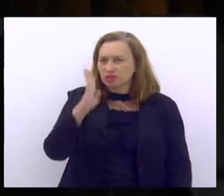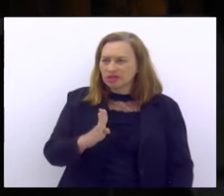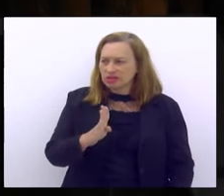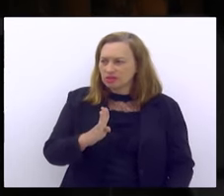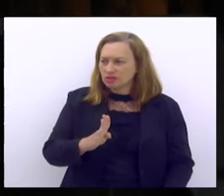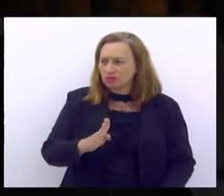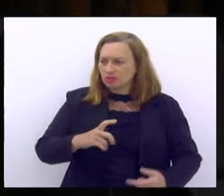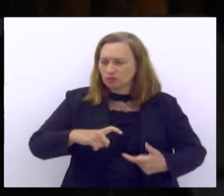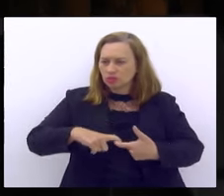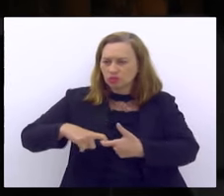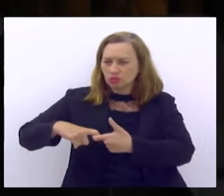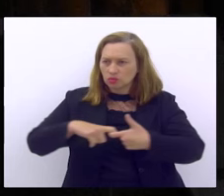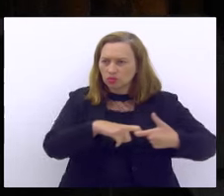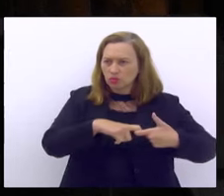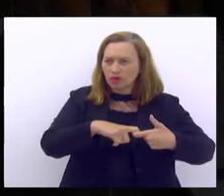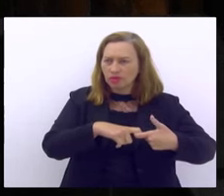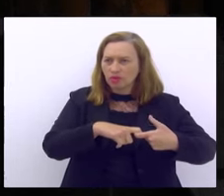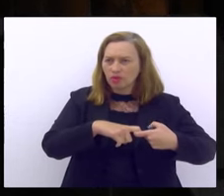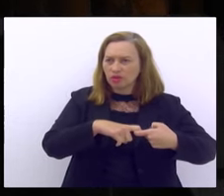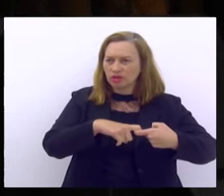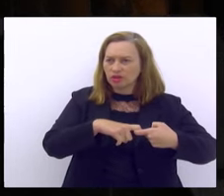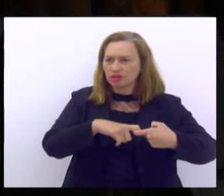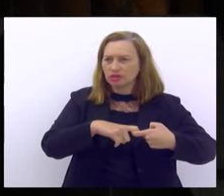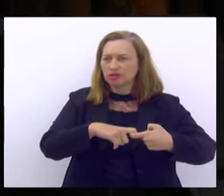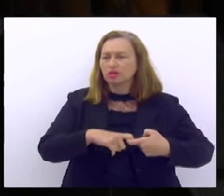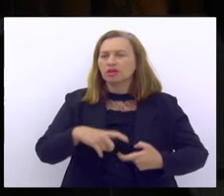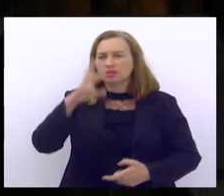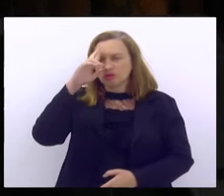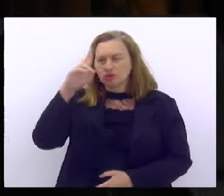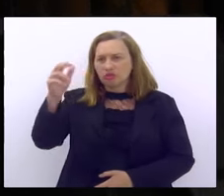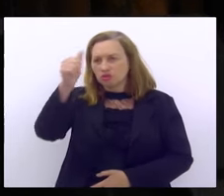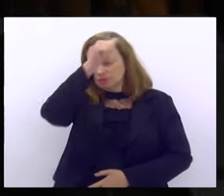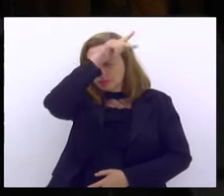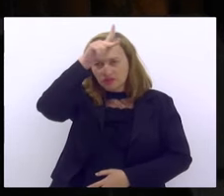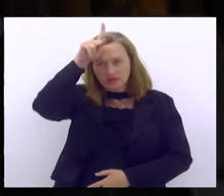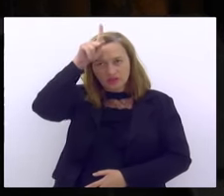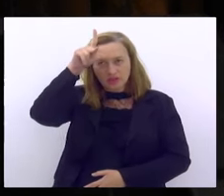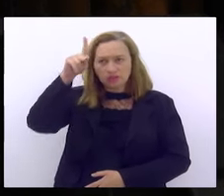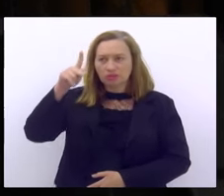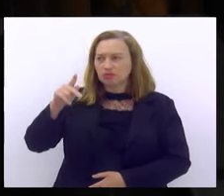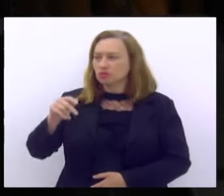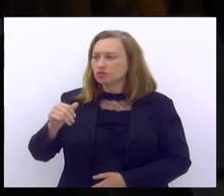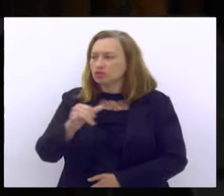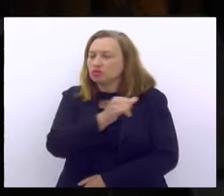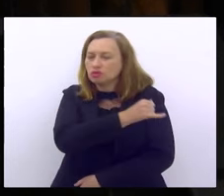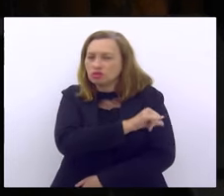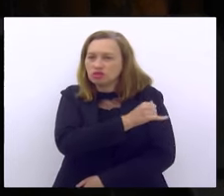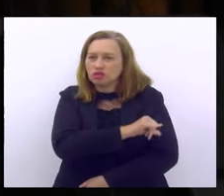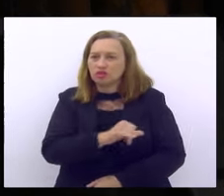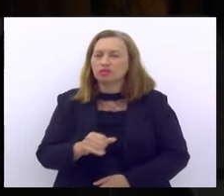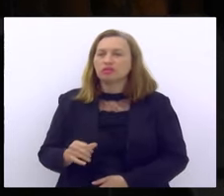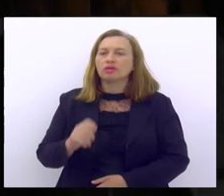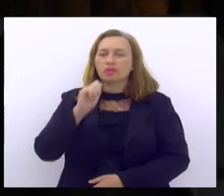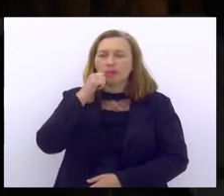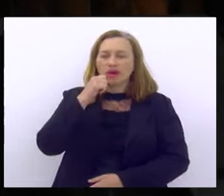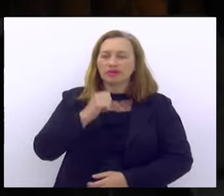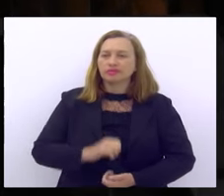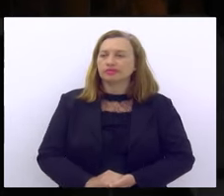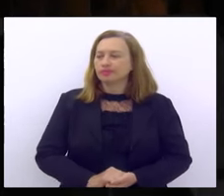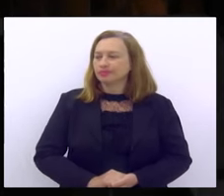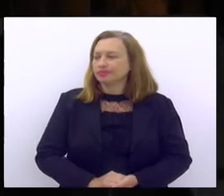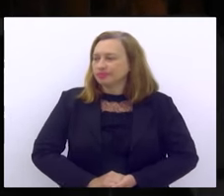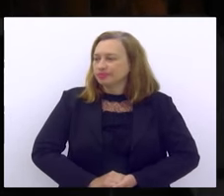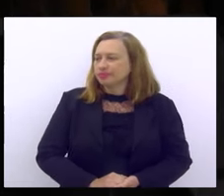capitaneada e dirigida pelo senhor prefeito da cidade do Rio de Janeiro, Eduardo Paes. Pois